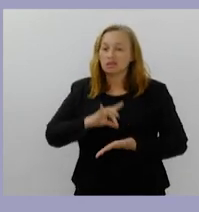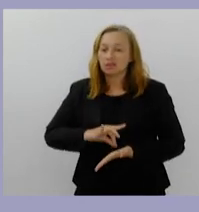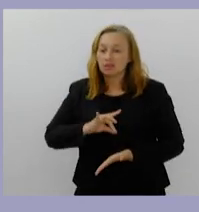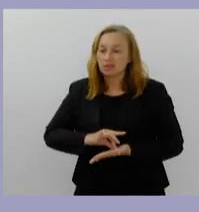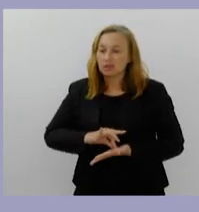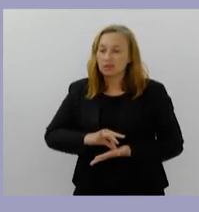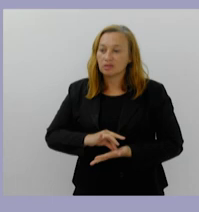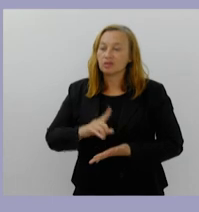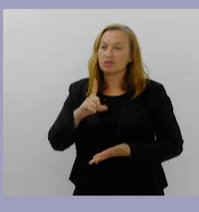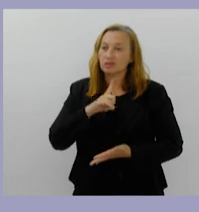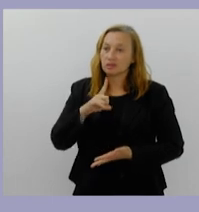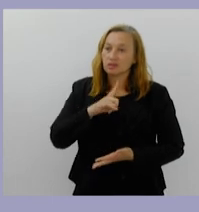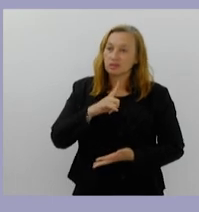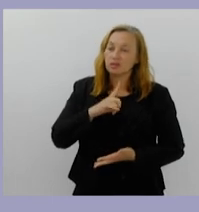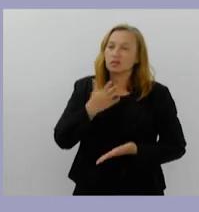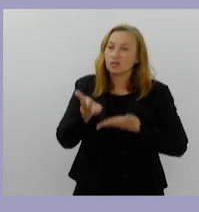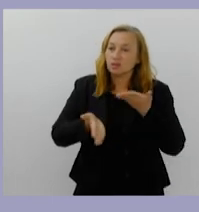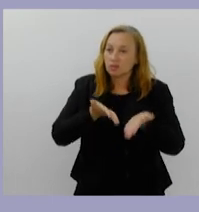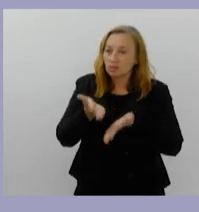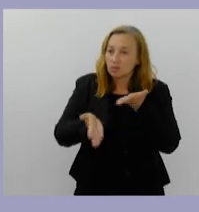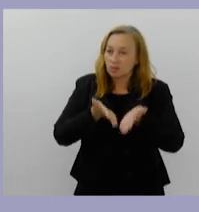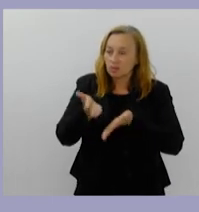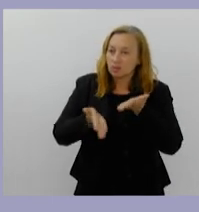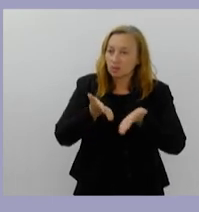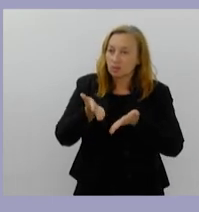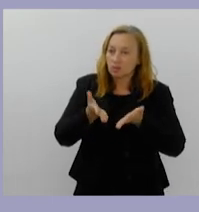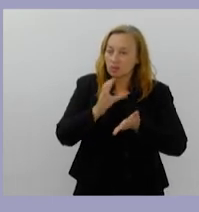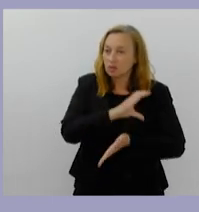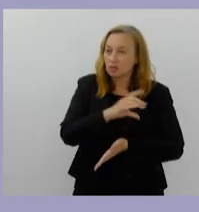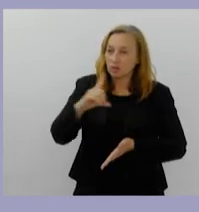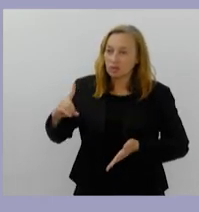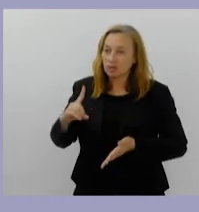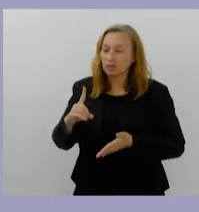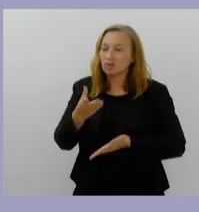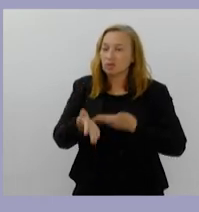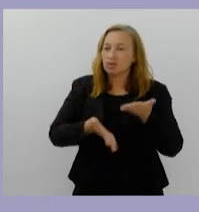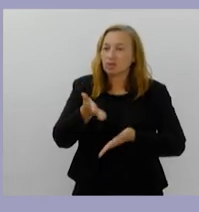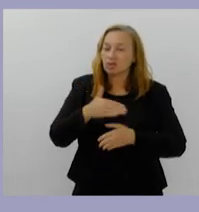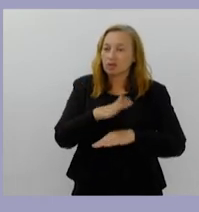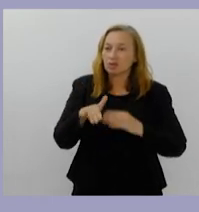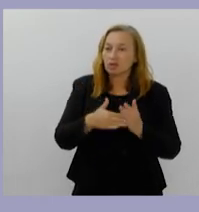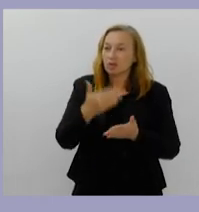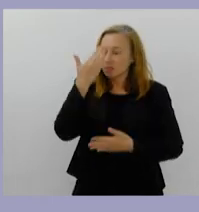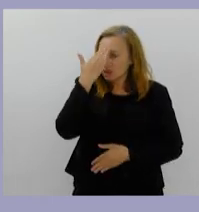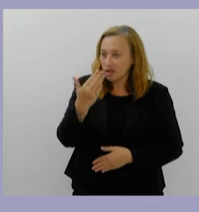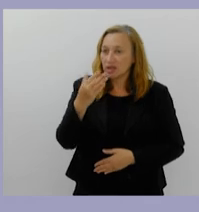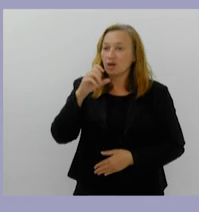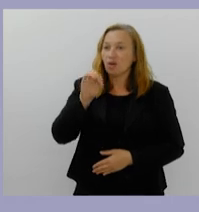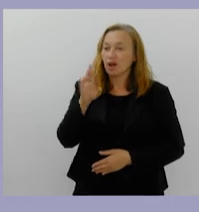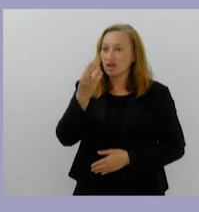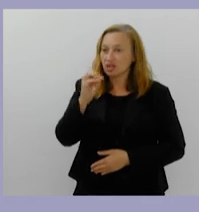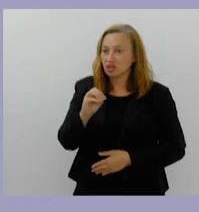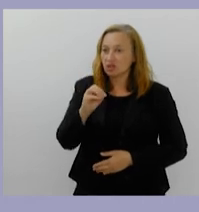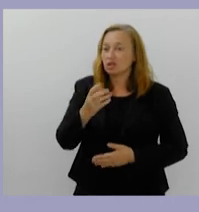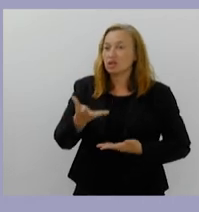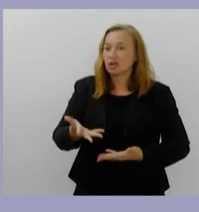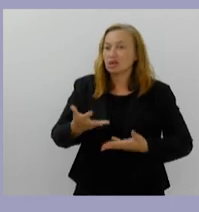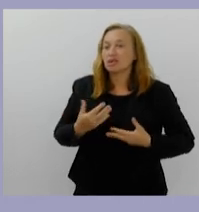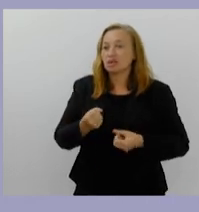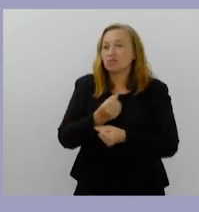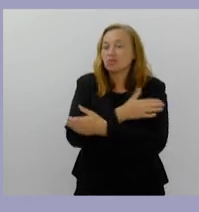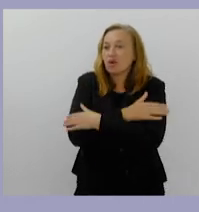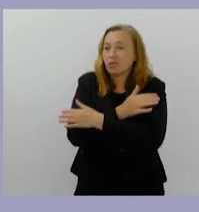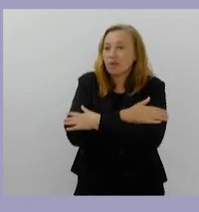verdadeiramente teremos o cuidado, a coordenação do cuidado de todos. Muito obrigada, senhor Orlandino. Receba o meu